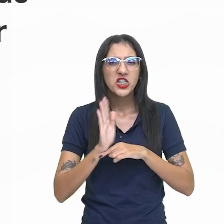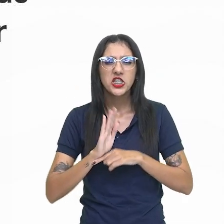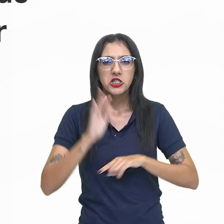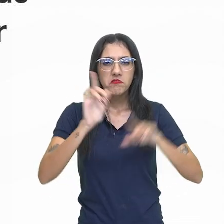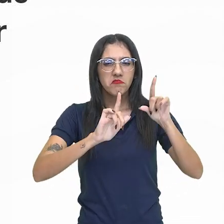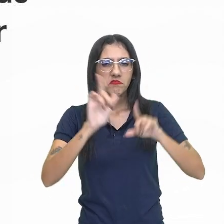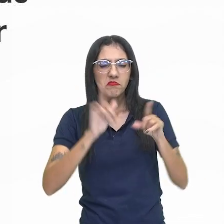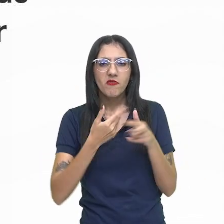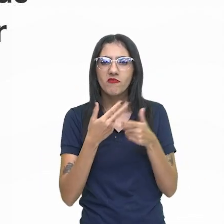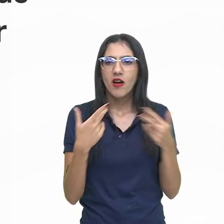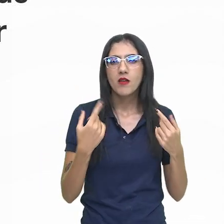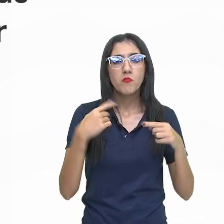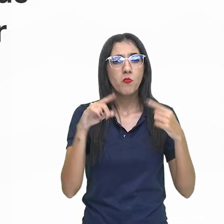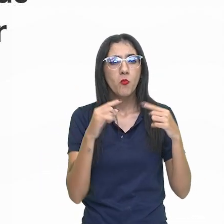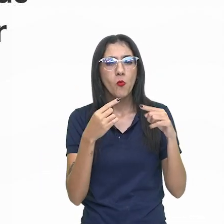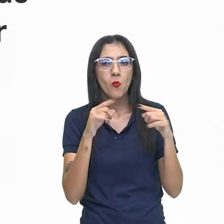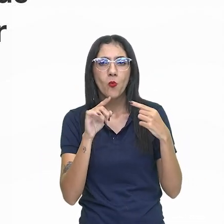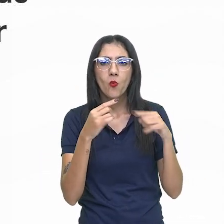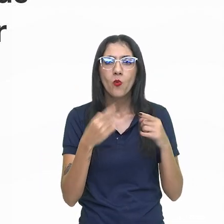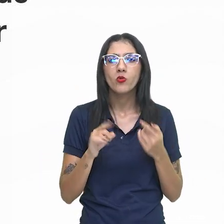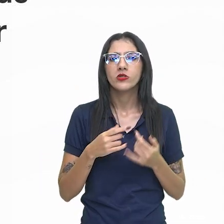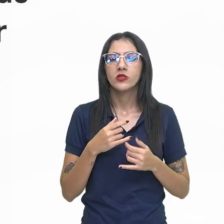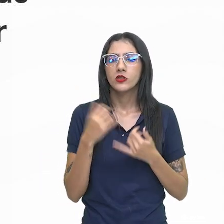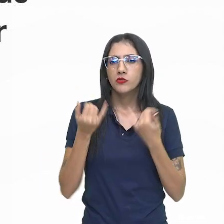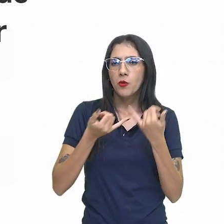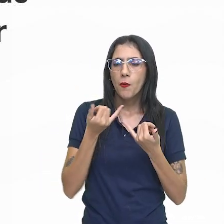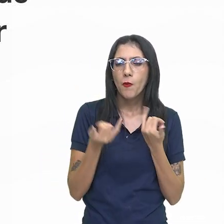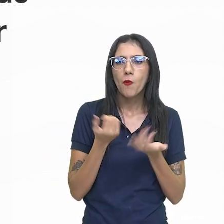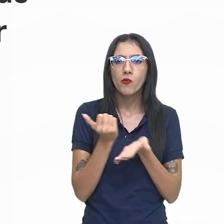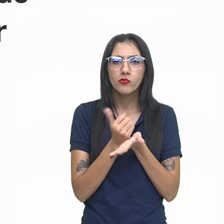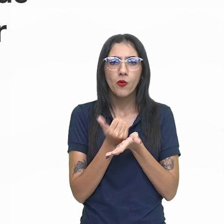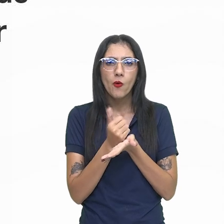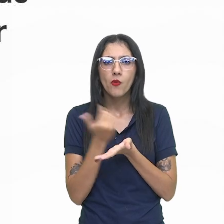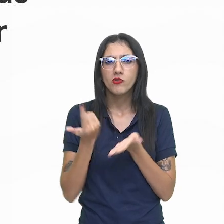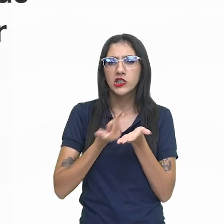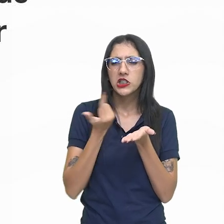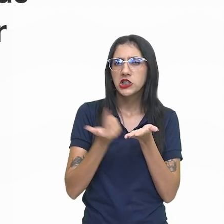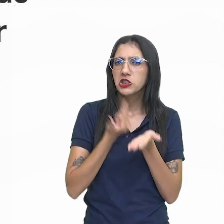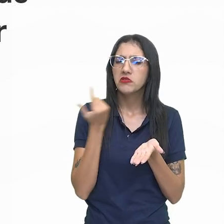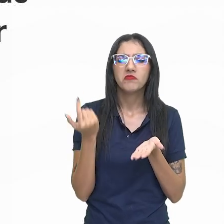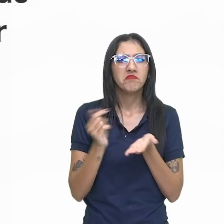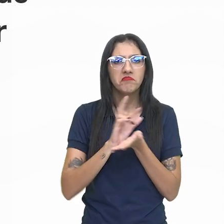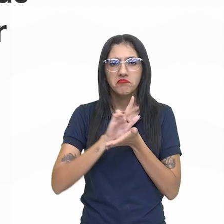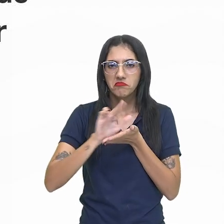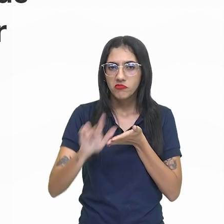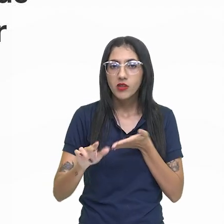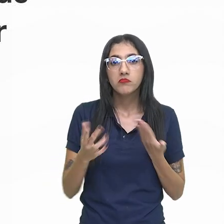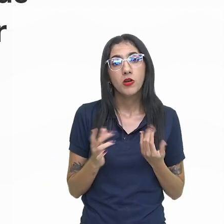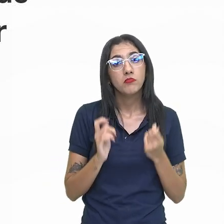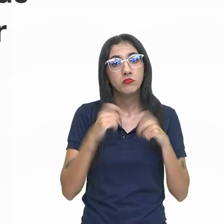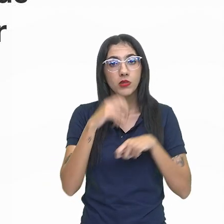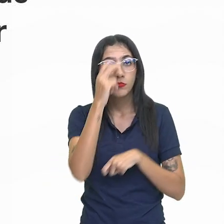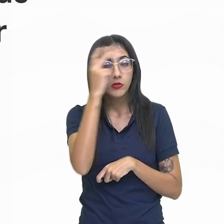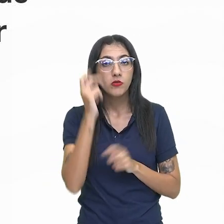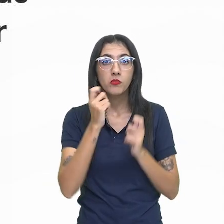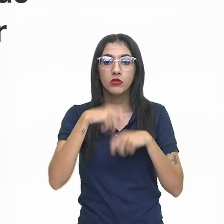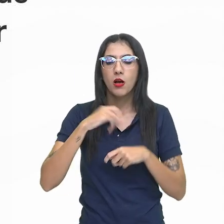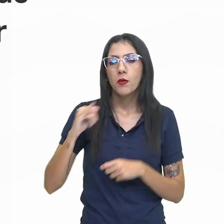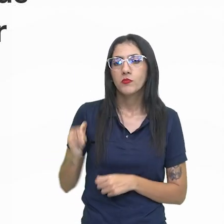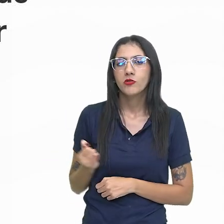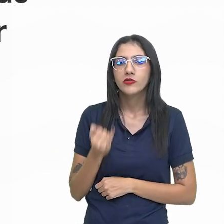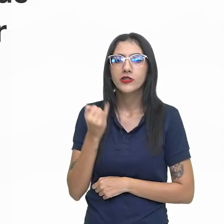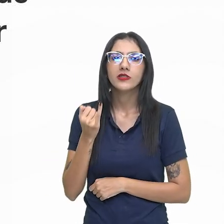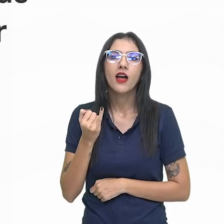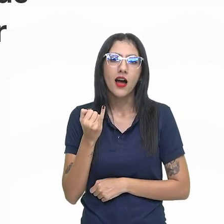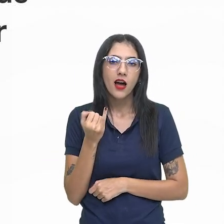de TV, música, jogos, livros digitais e muito mais. E permite também que a pessoa desfrute de suas atividades de